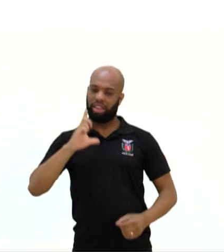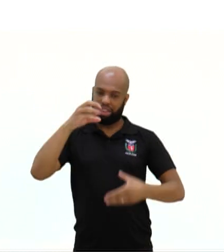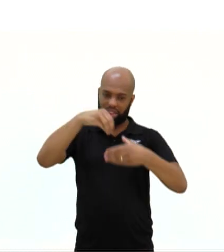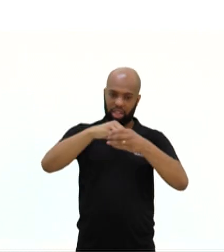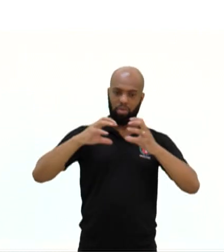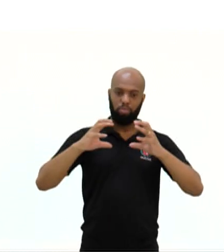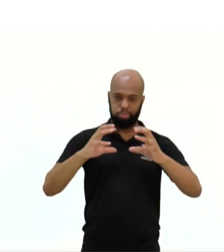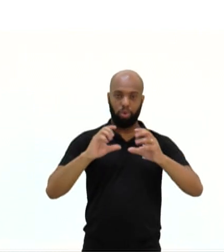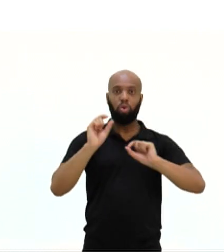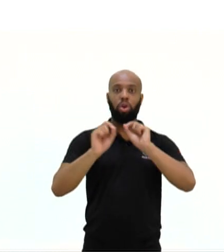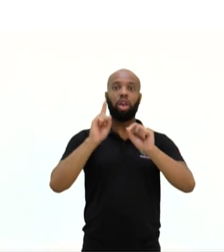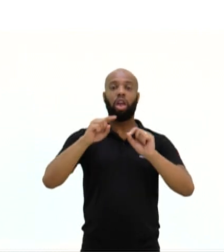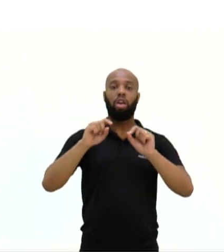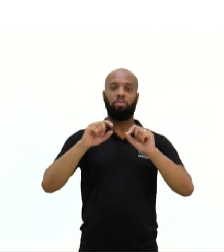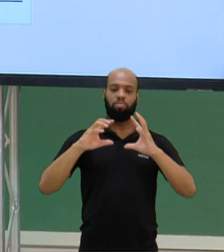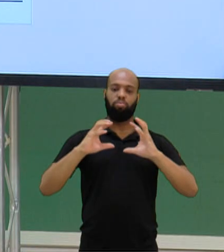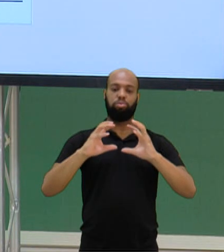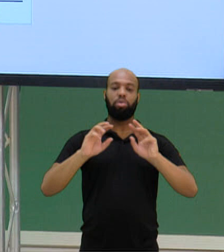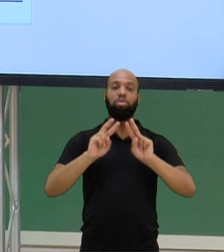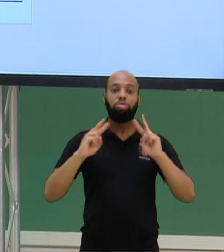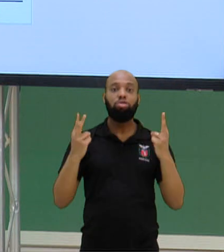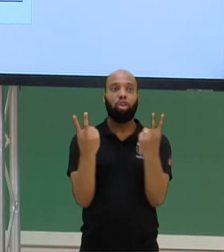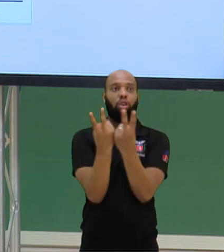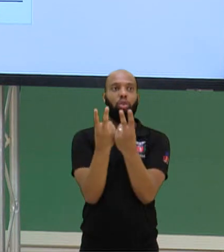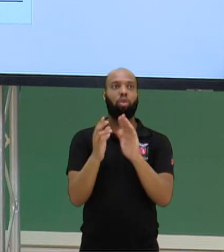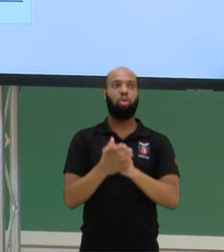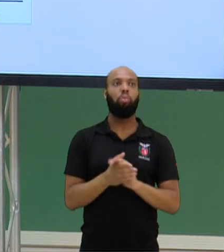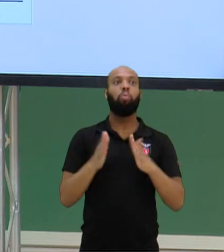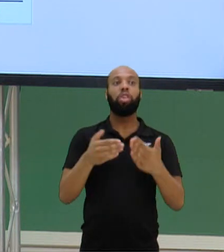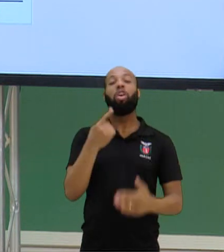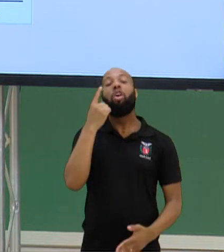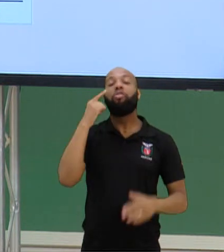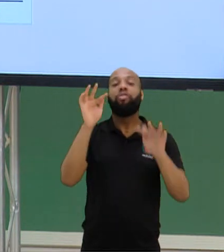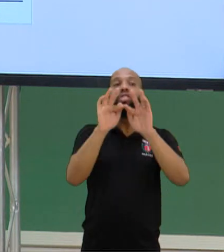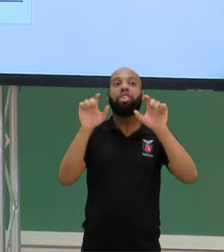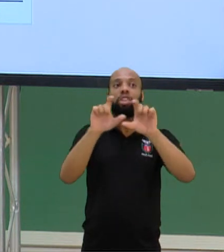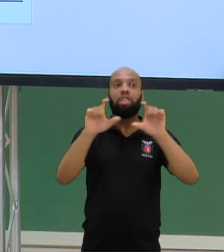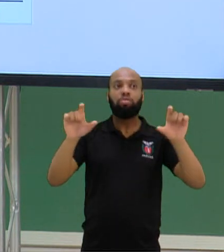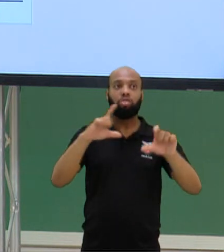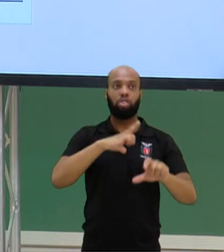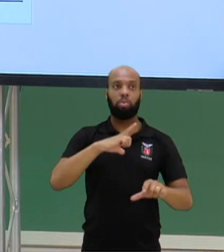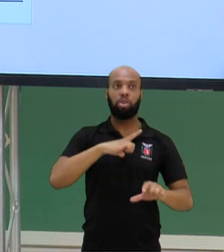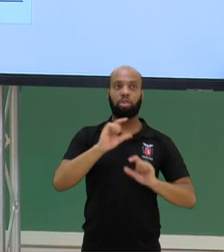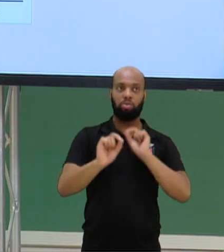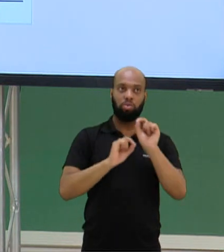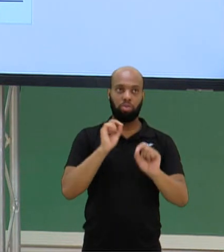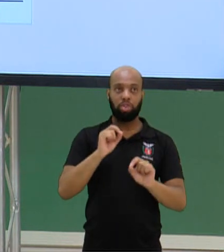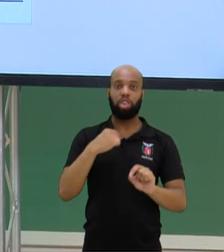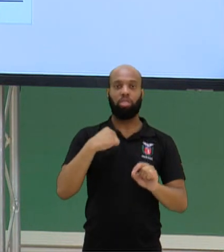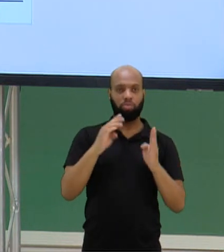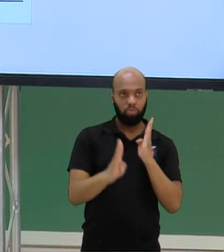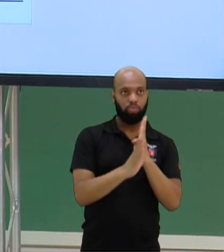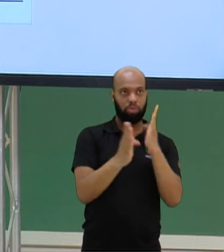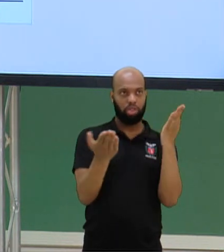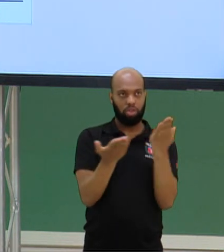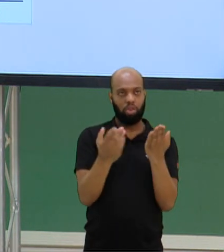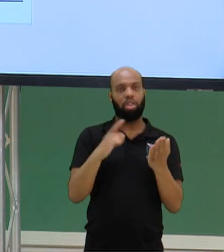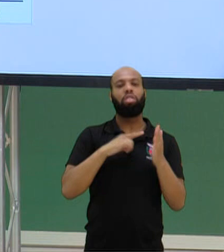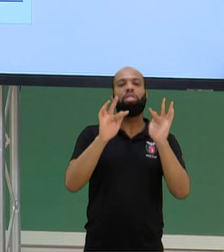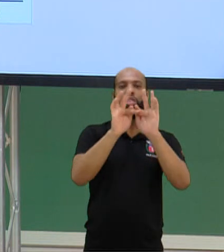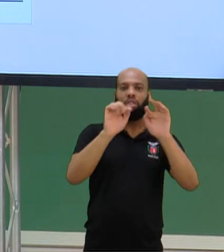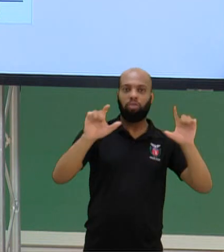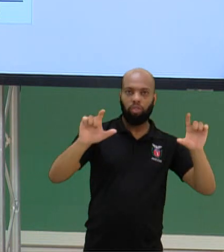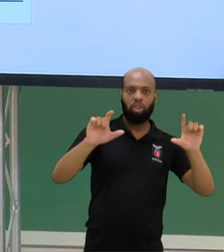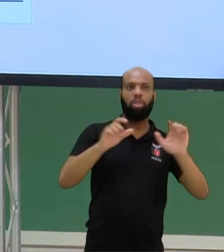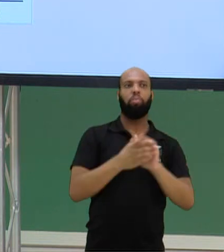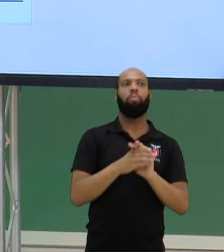colocou aqui, ó, o volume do ar é igual a 4π vezes o raio que nós encontramos aqui, utilizando